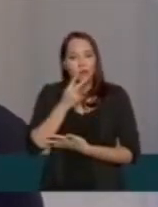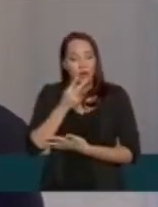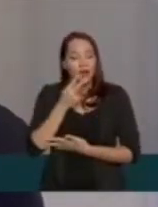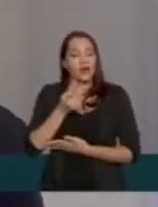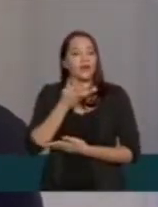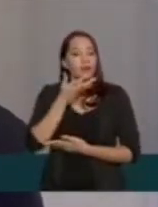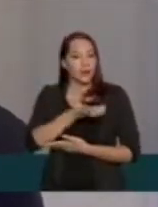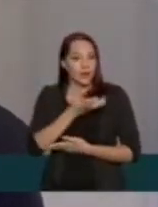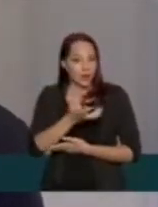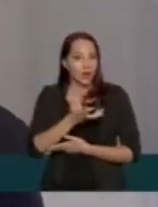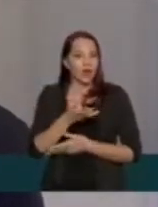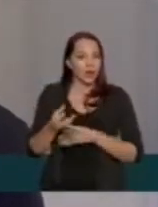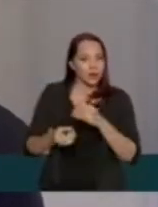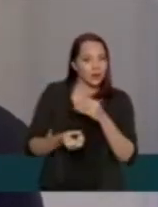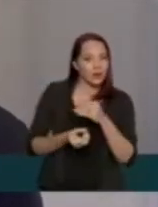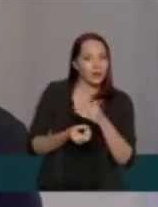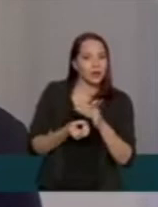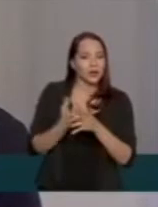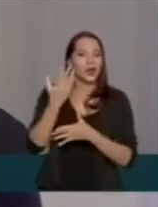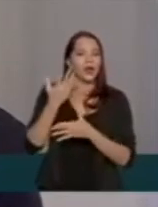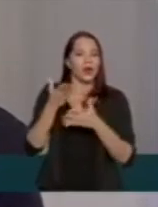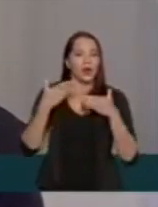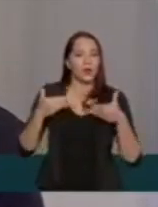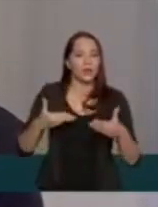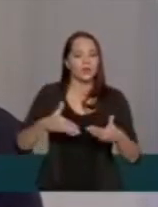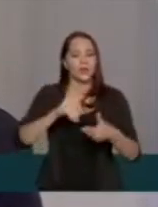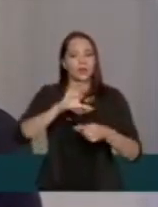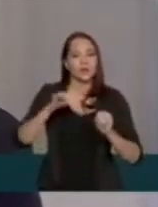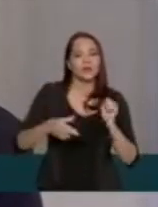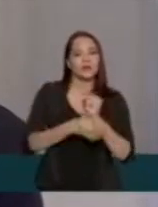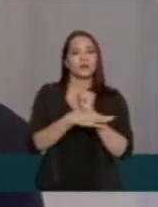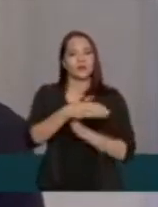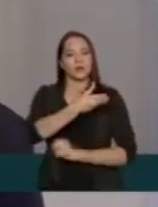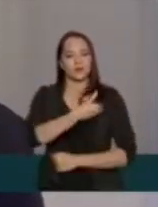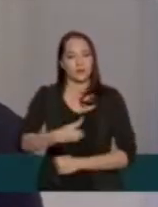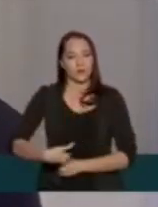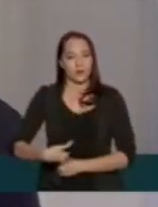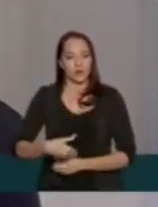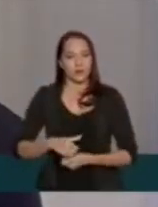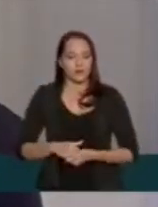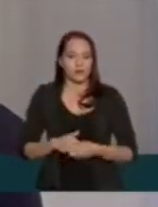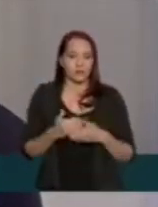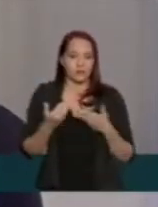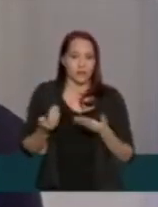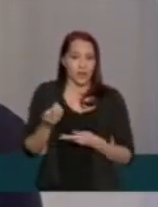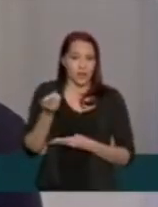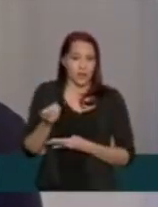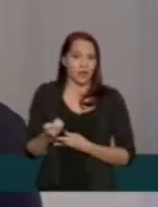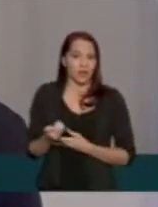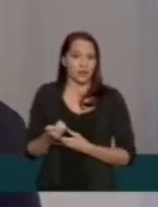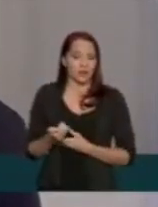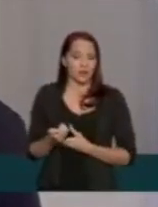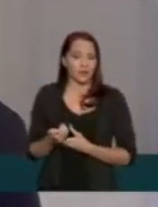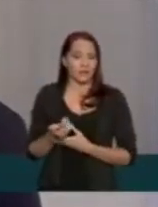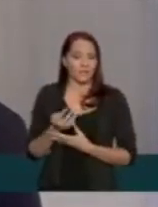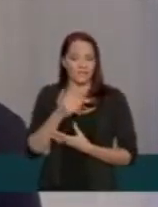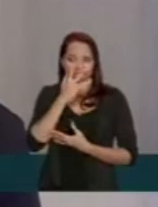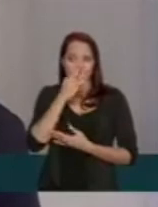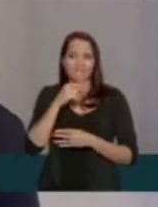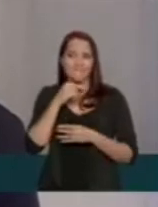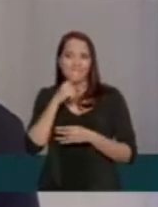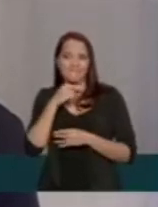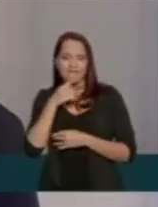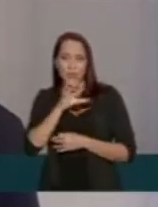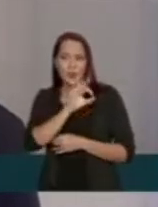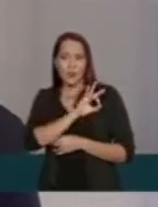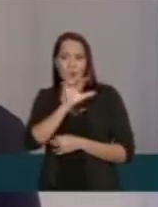quer recriar o Ministério da Segurança Pública. Isso de cara deixa a dúvida. A